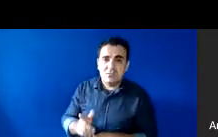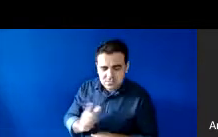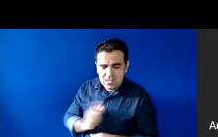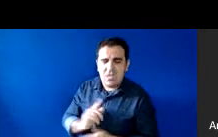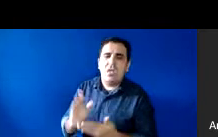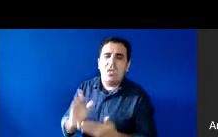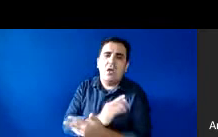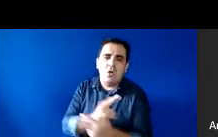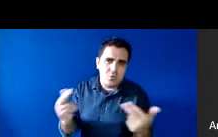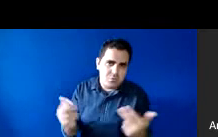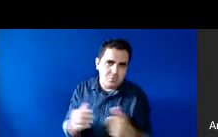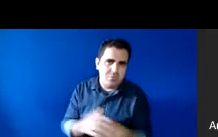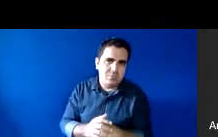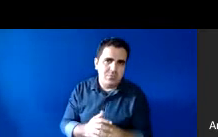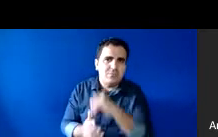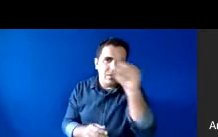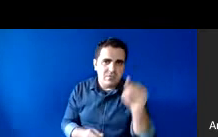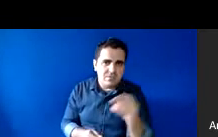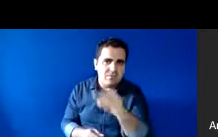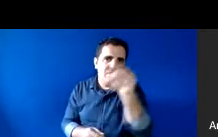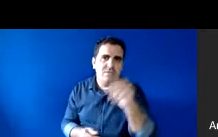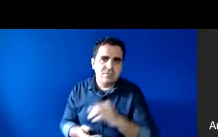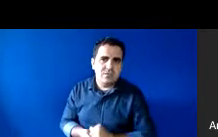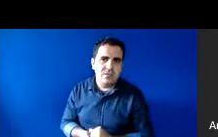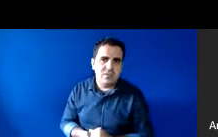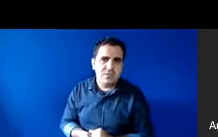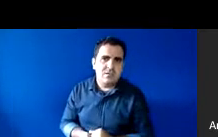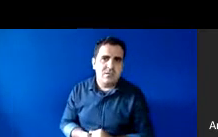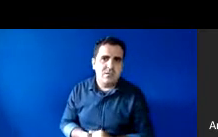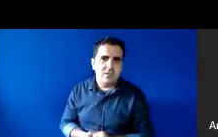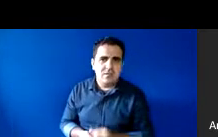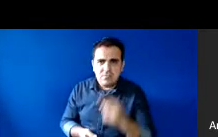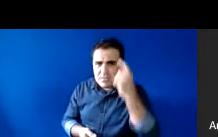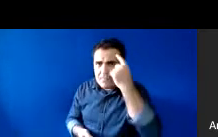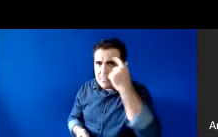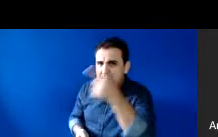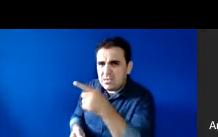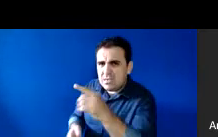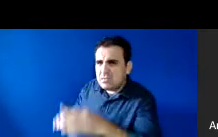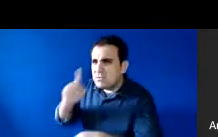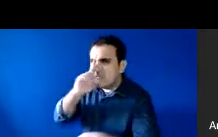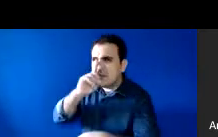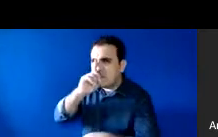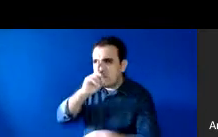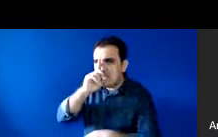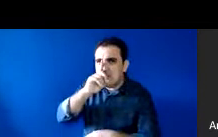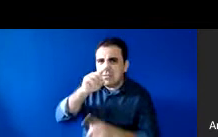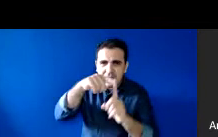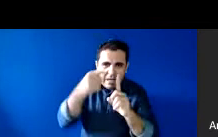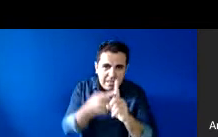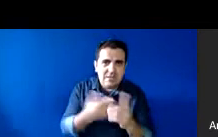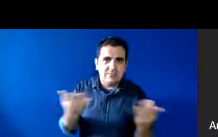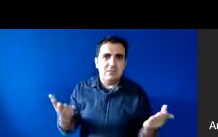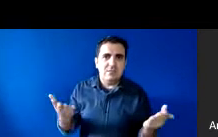situação onde você está achando que você está com risco de estar